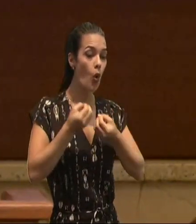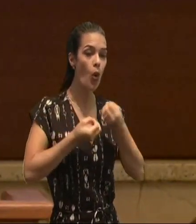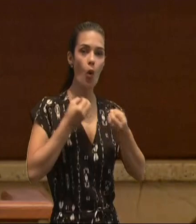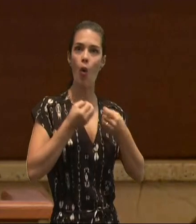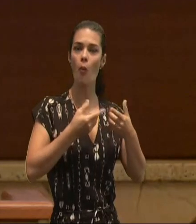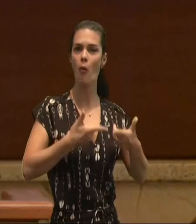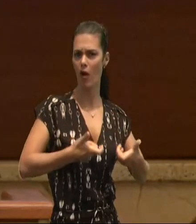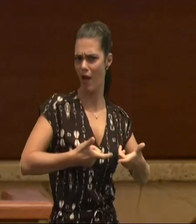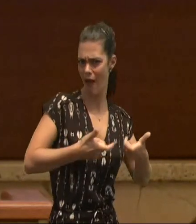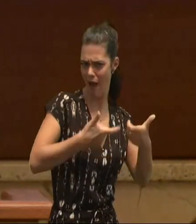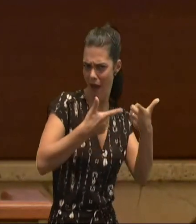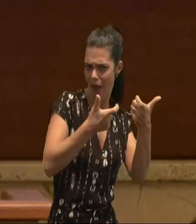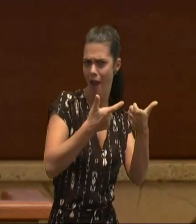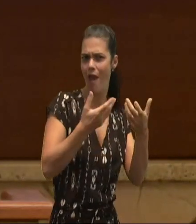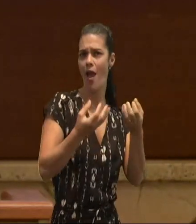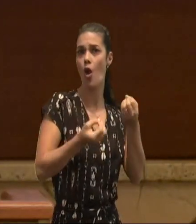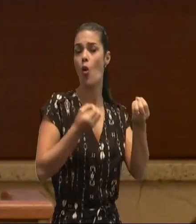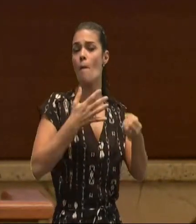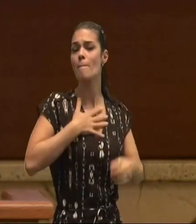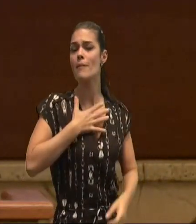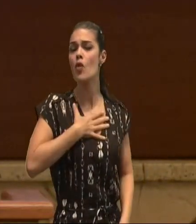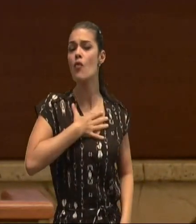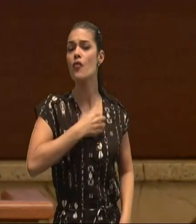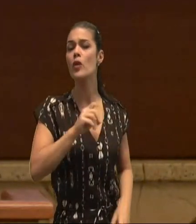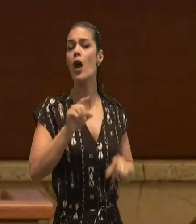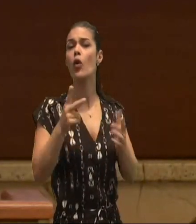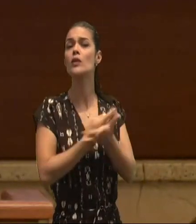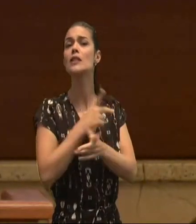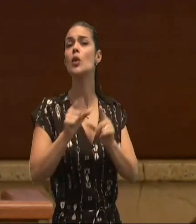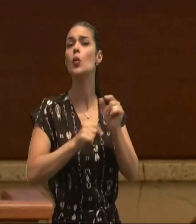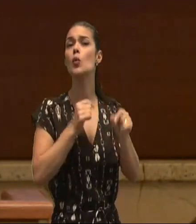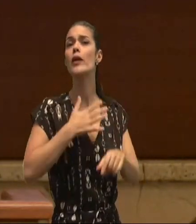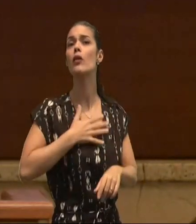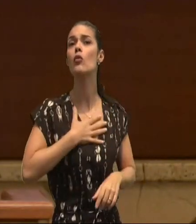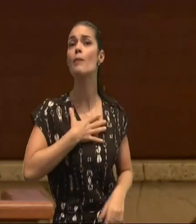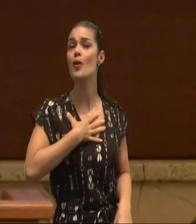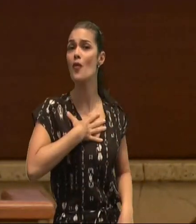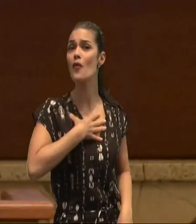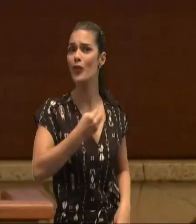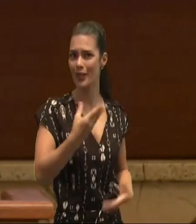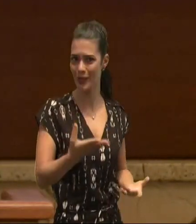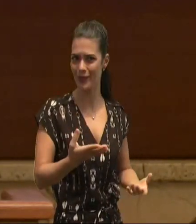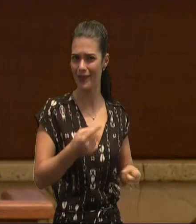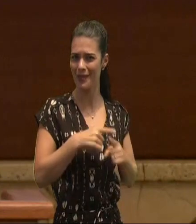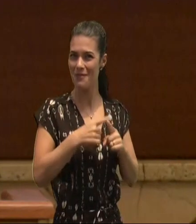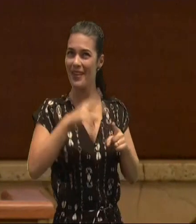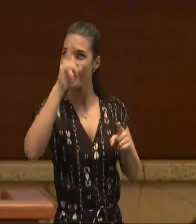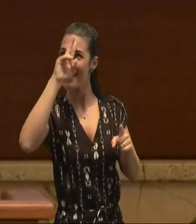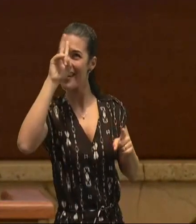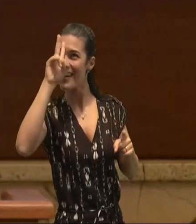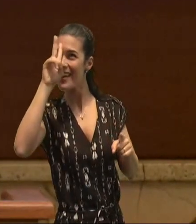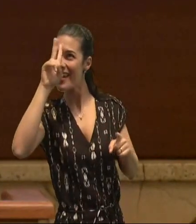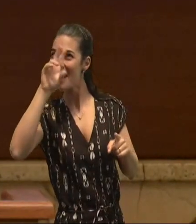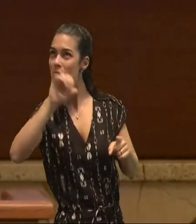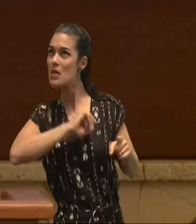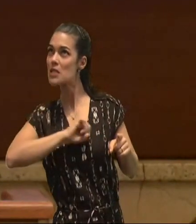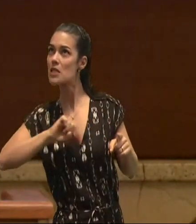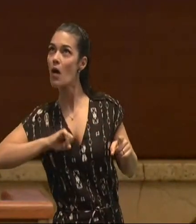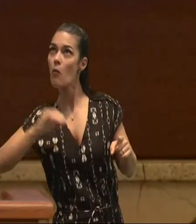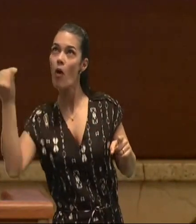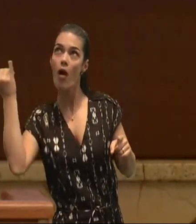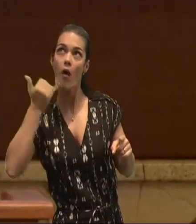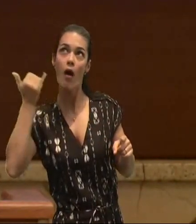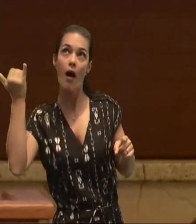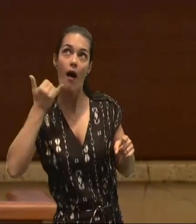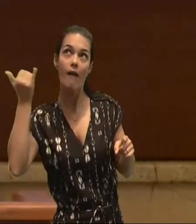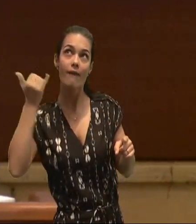porque ele ouviu uma profecia do Samuel, que os seus filhos seriam mortos. Então